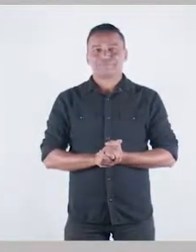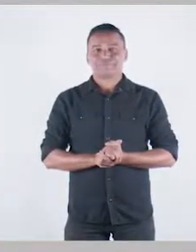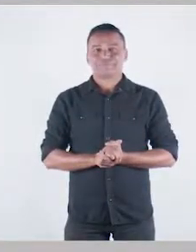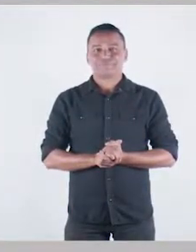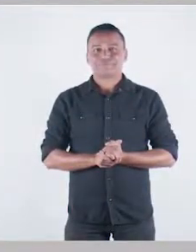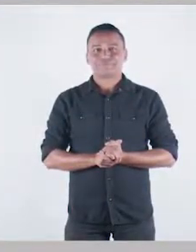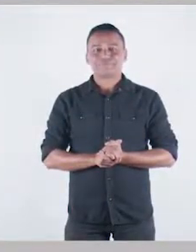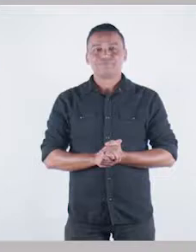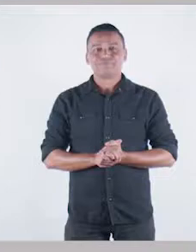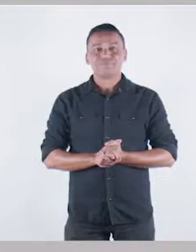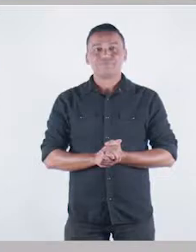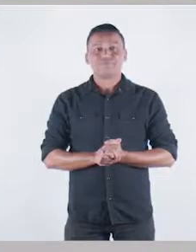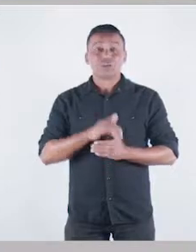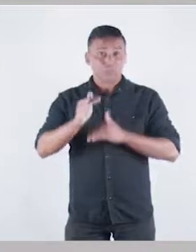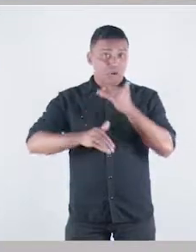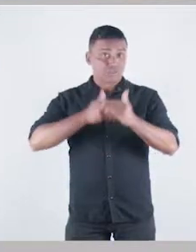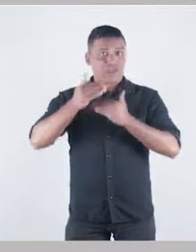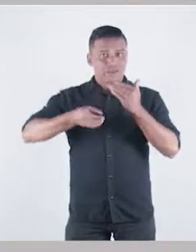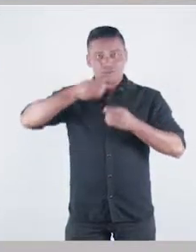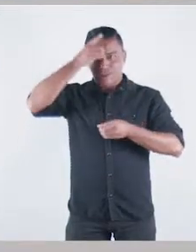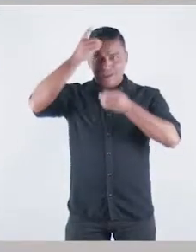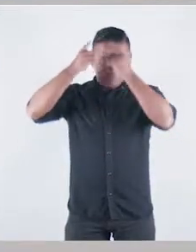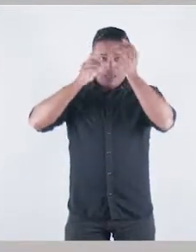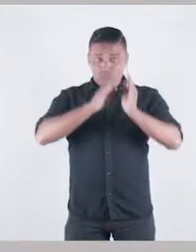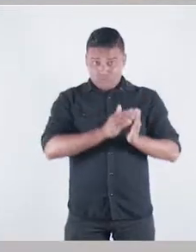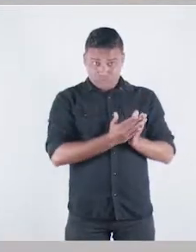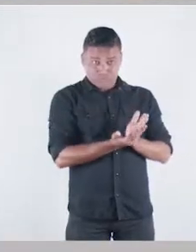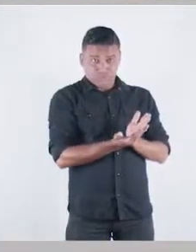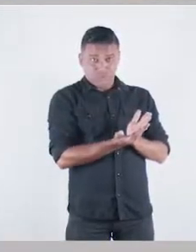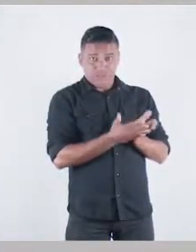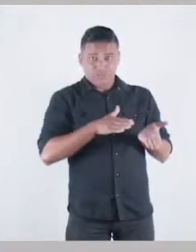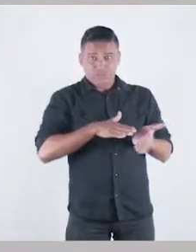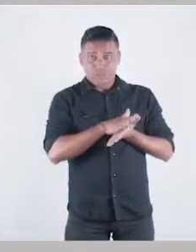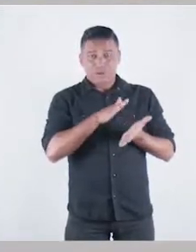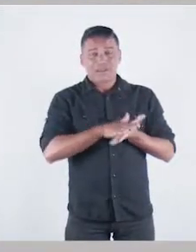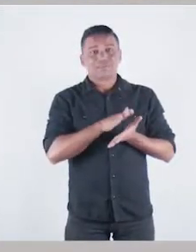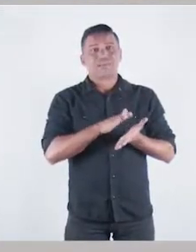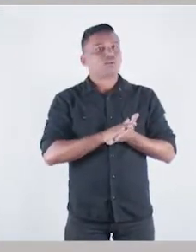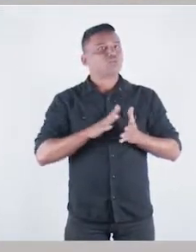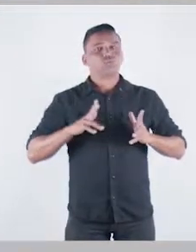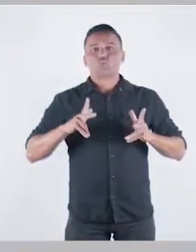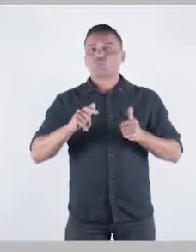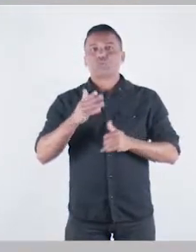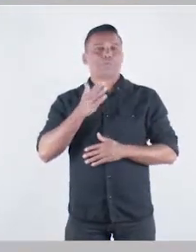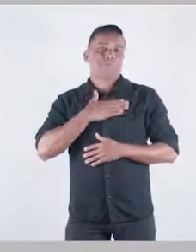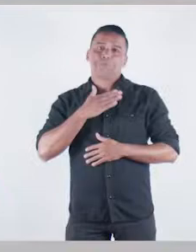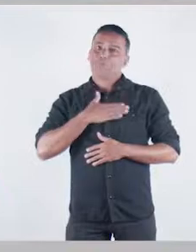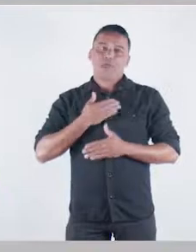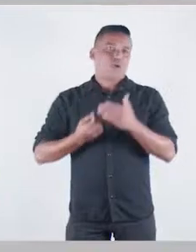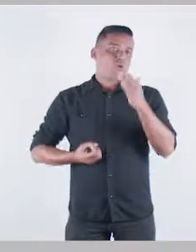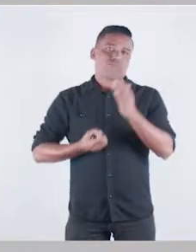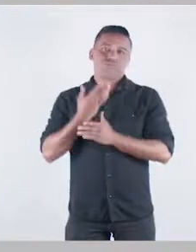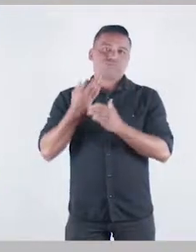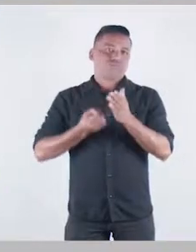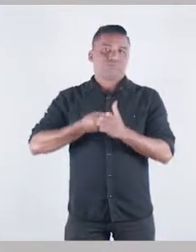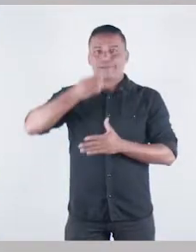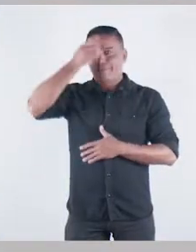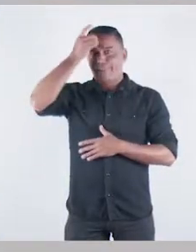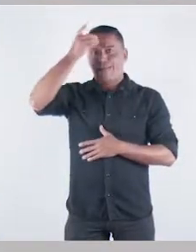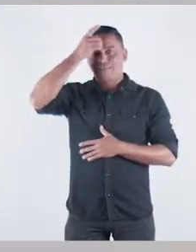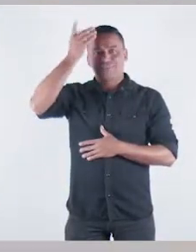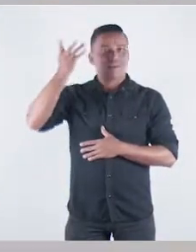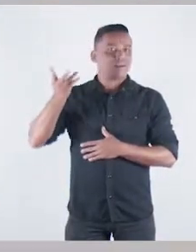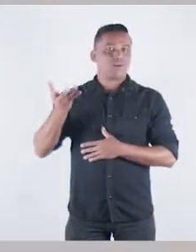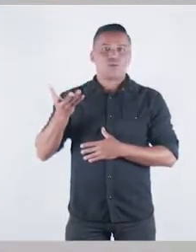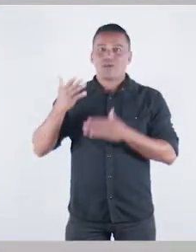Foi um processo de criação, como é todo o meu processo de criação, tranquilo. Eu